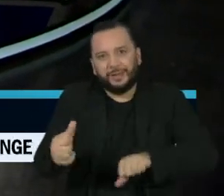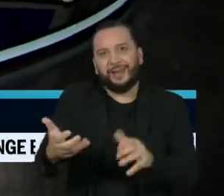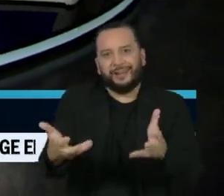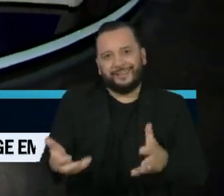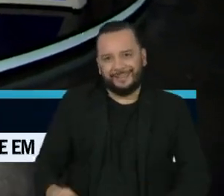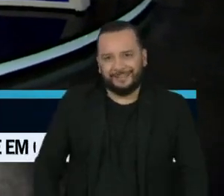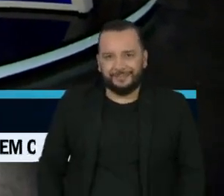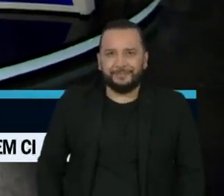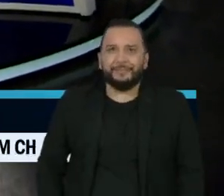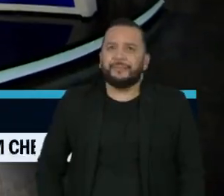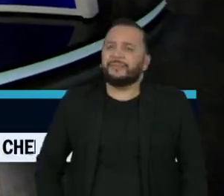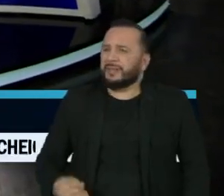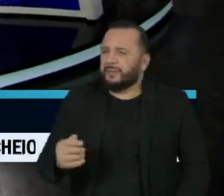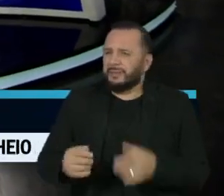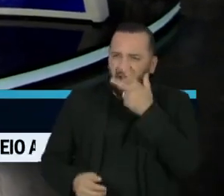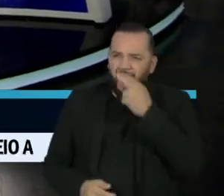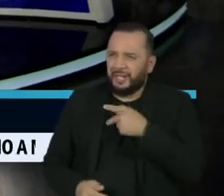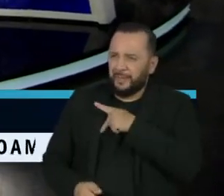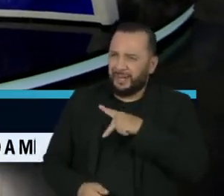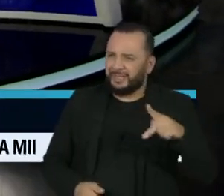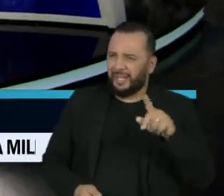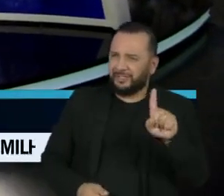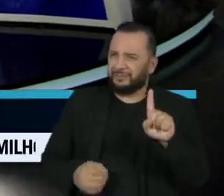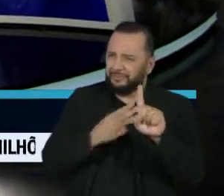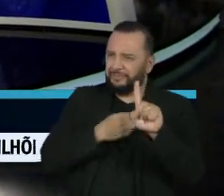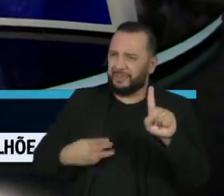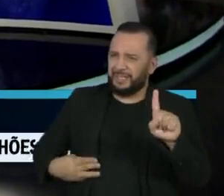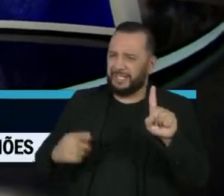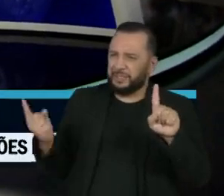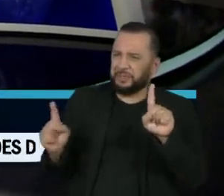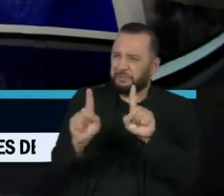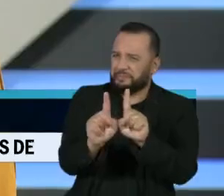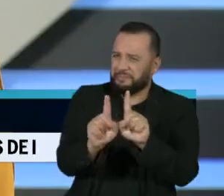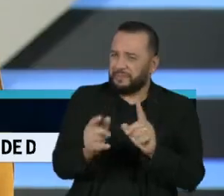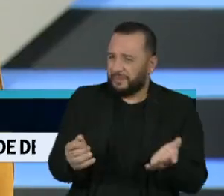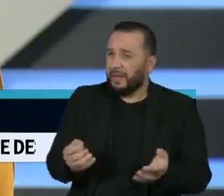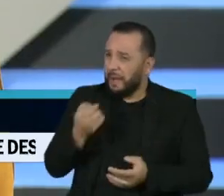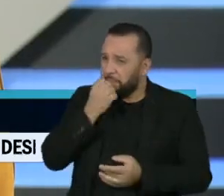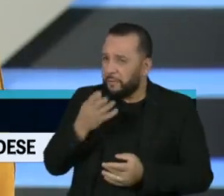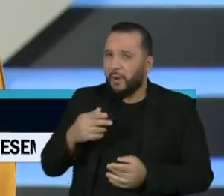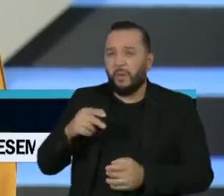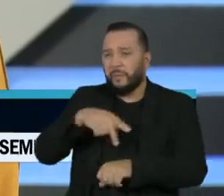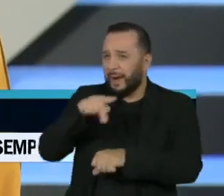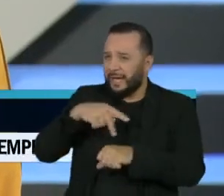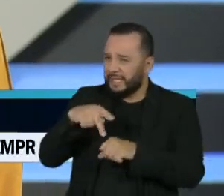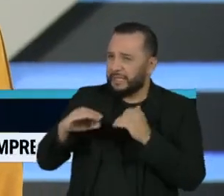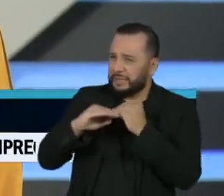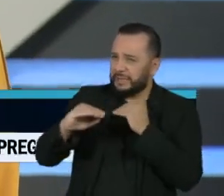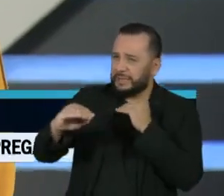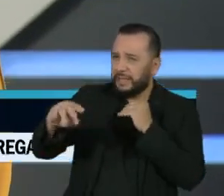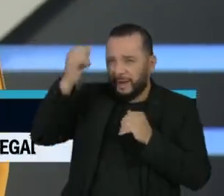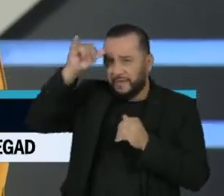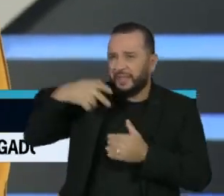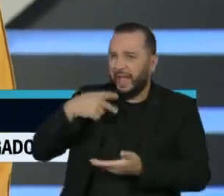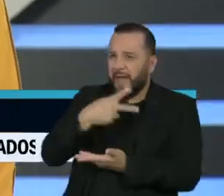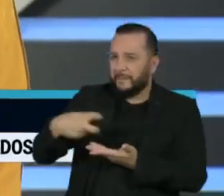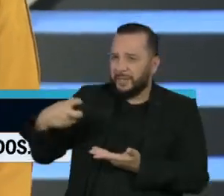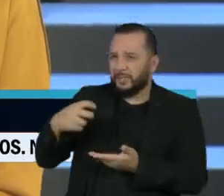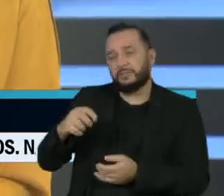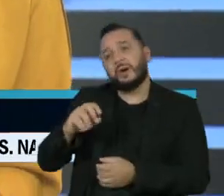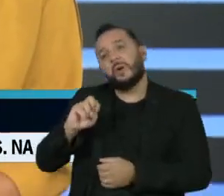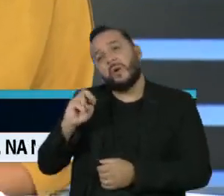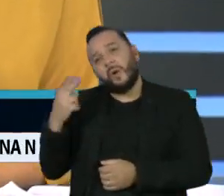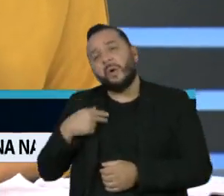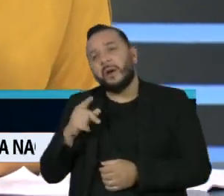semipresidencialismo é uma opção para estabilizar o país, como foi dito, para evitar impeachment toda hora, ou é um risco diante da qualidade das lideranças do